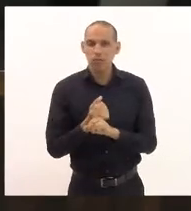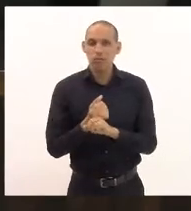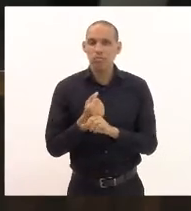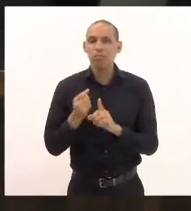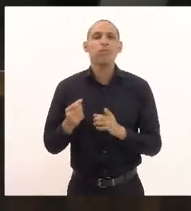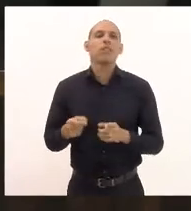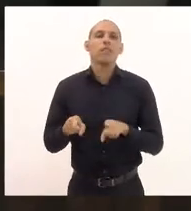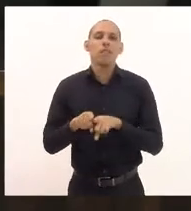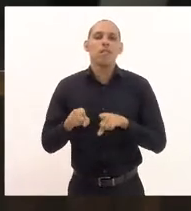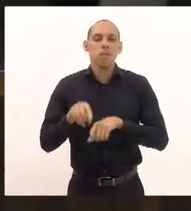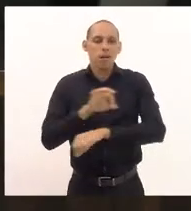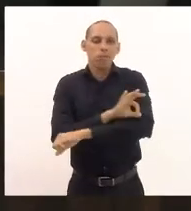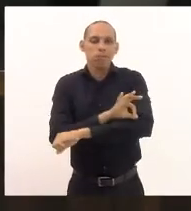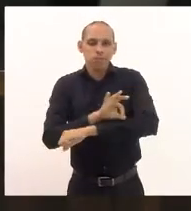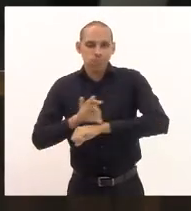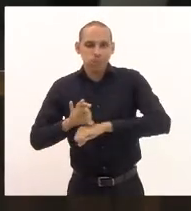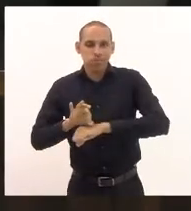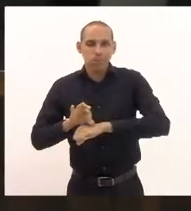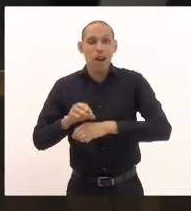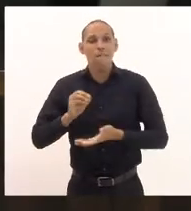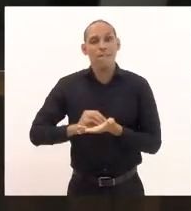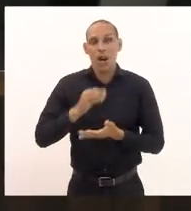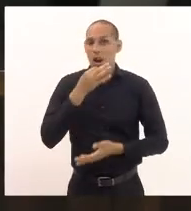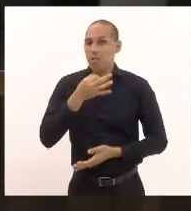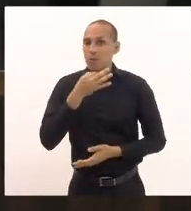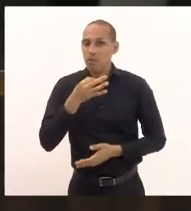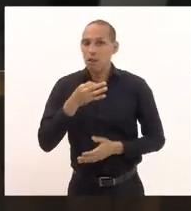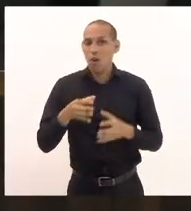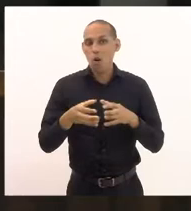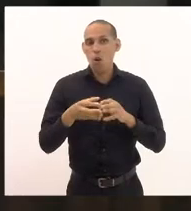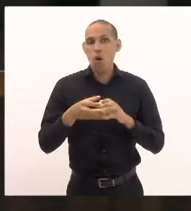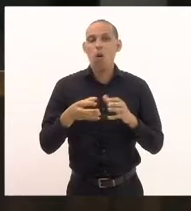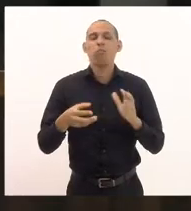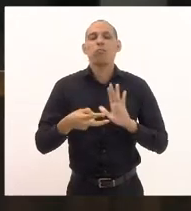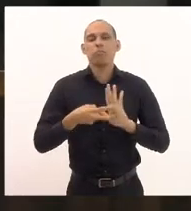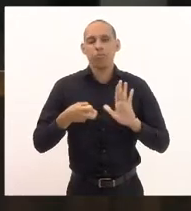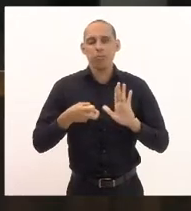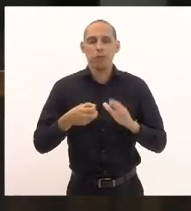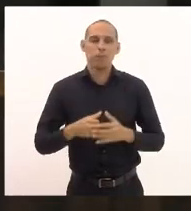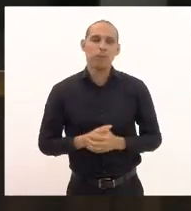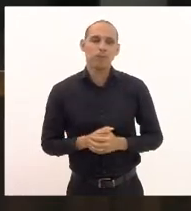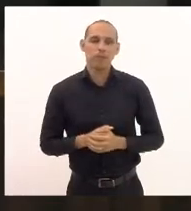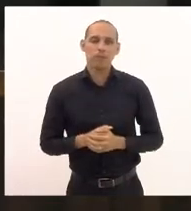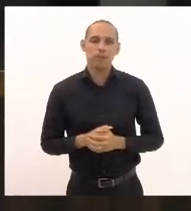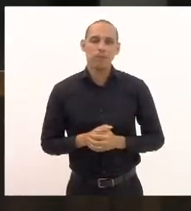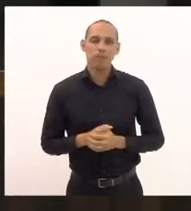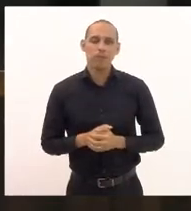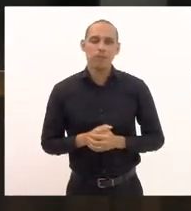arquitetônico e cultural. Pena de pareceres das comissões, da Comissão de Emendas Condicionais e Vetos.